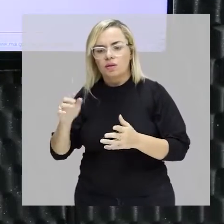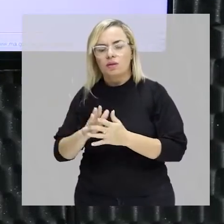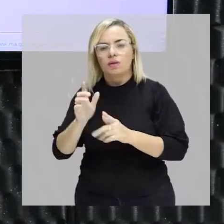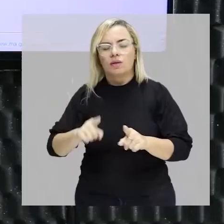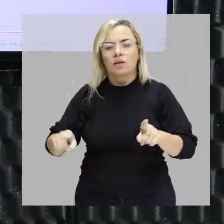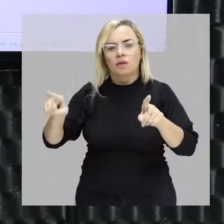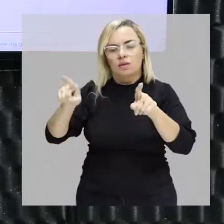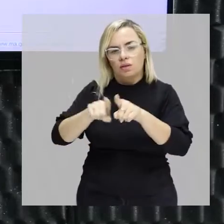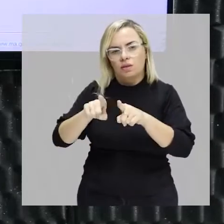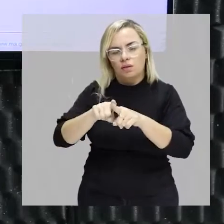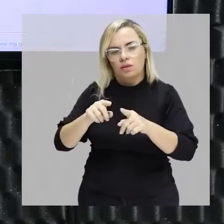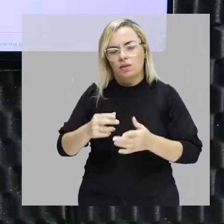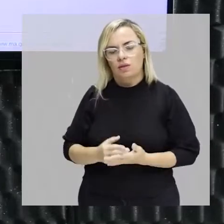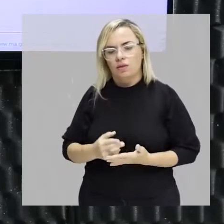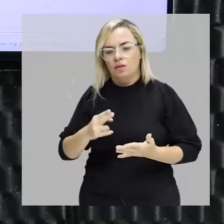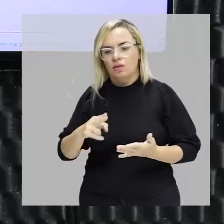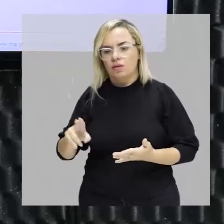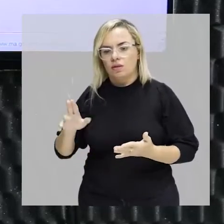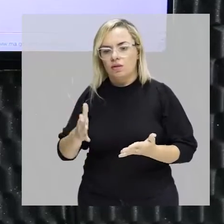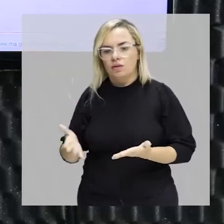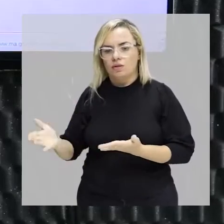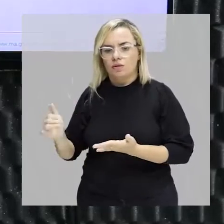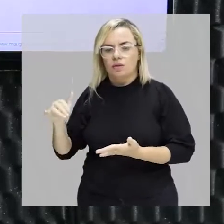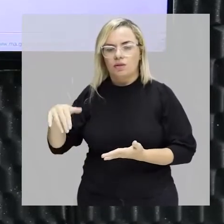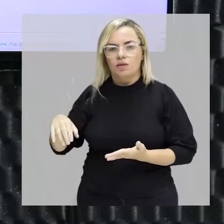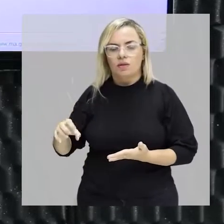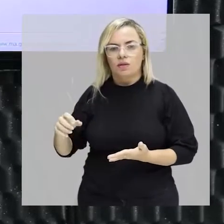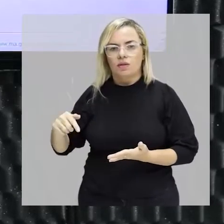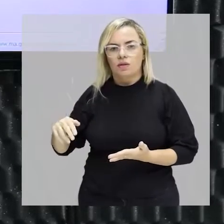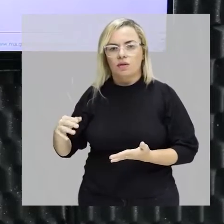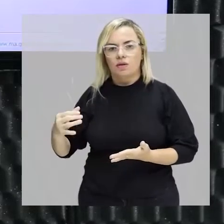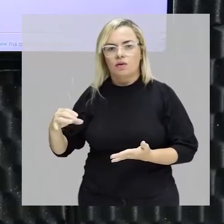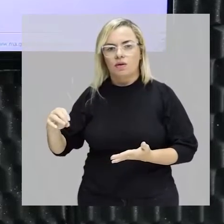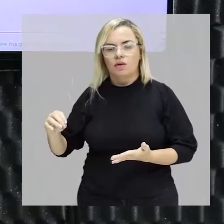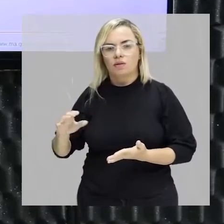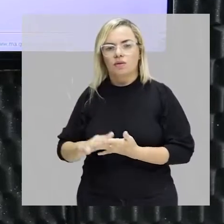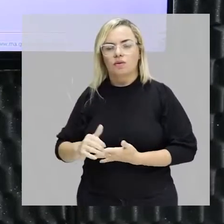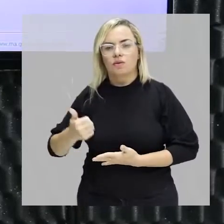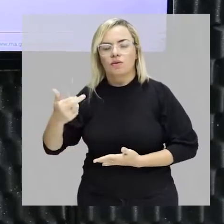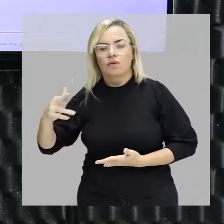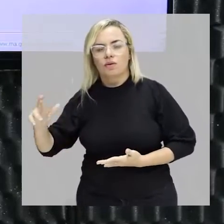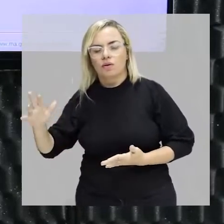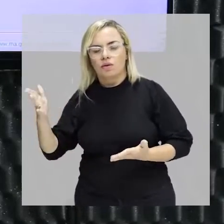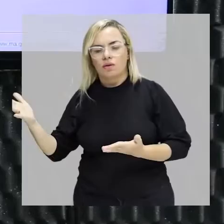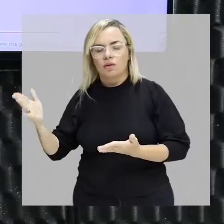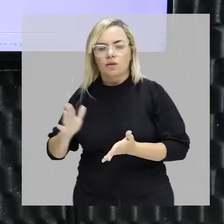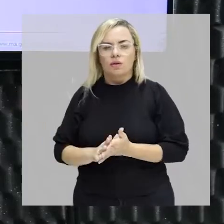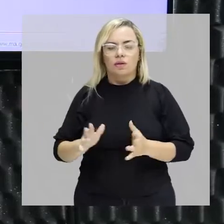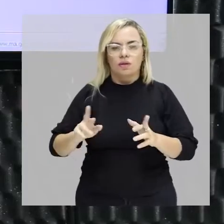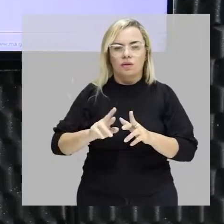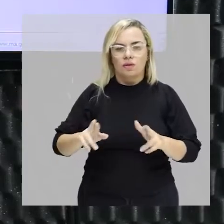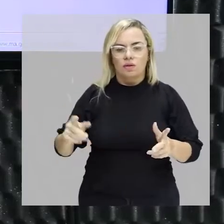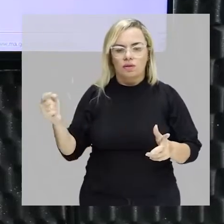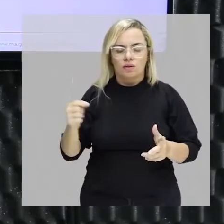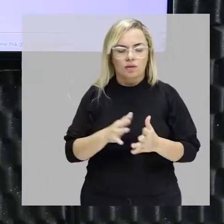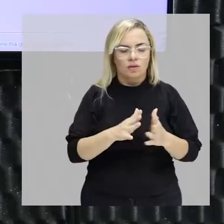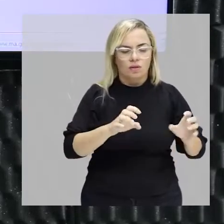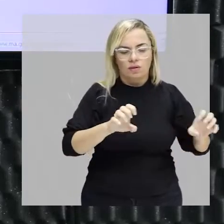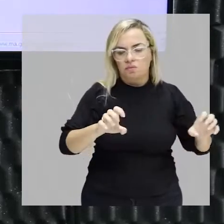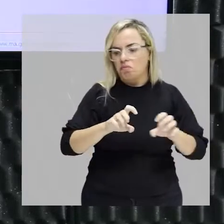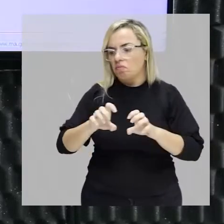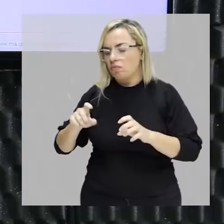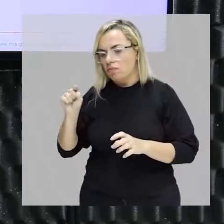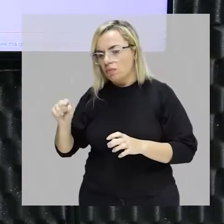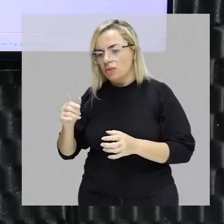também eu tenho as chamadas inequações do primeiro grau. A diferença da equação para a inequação é